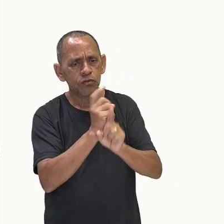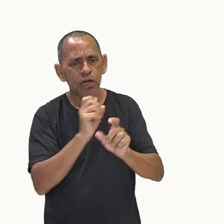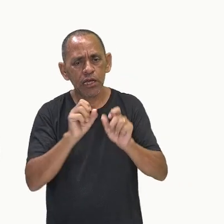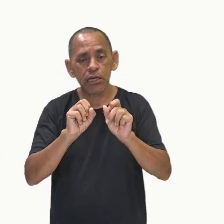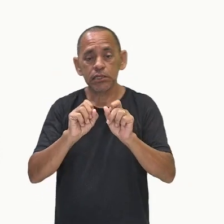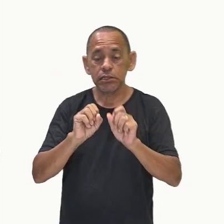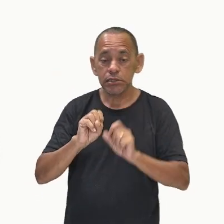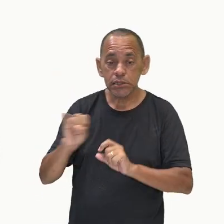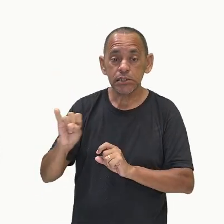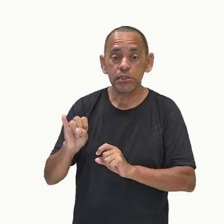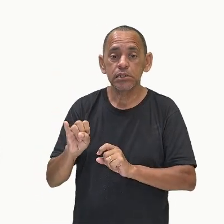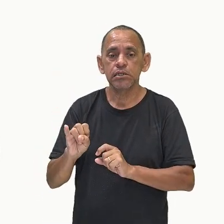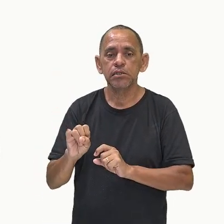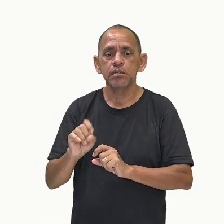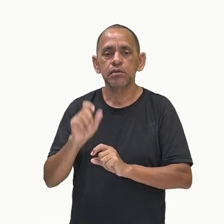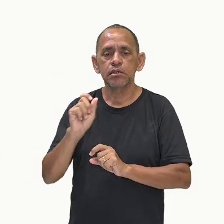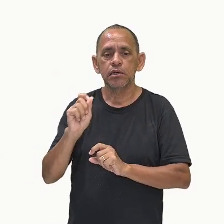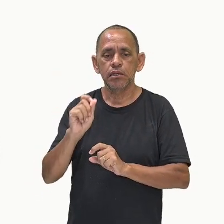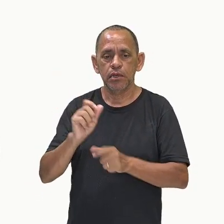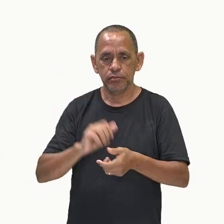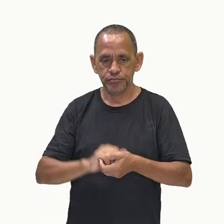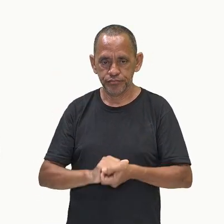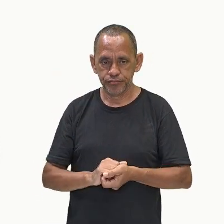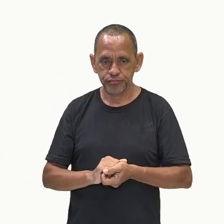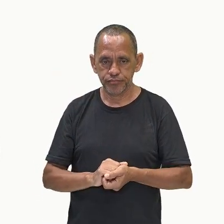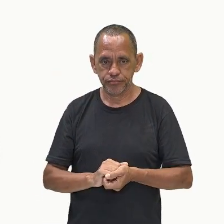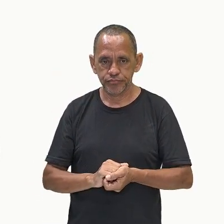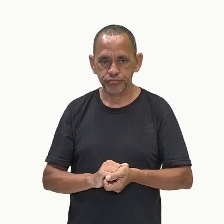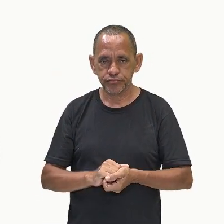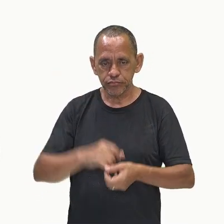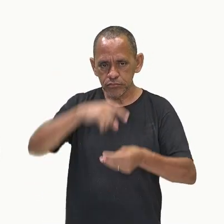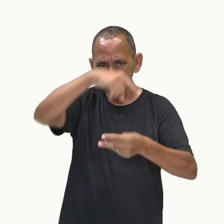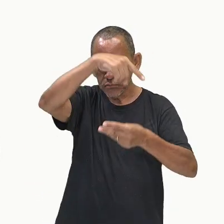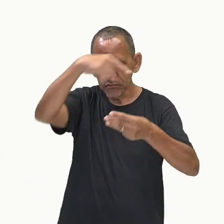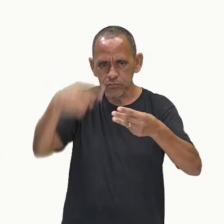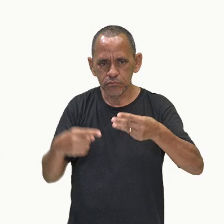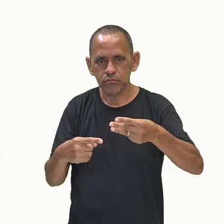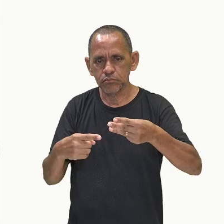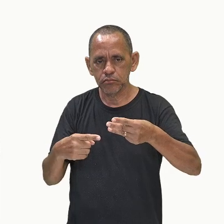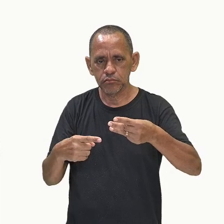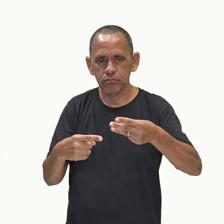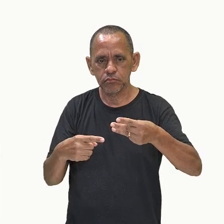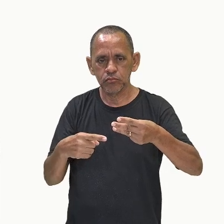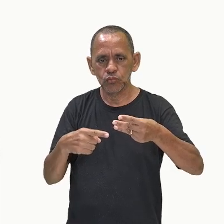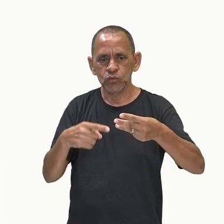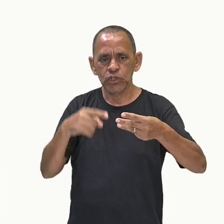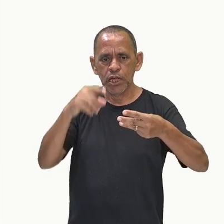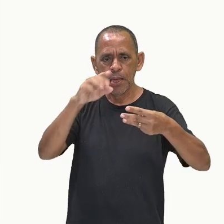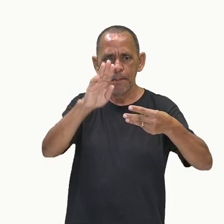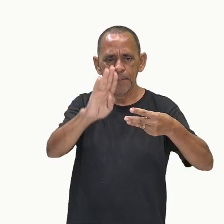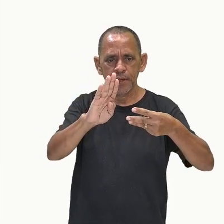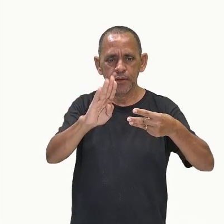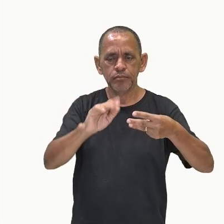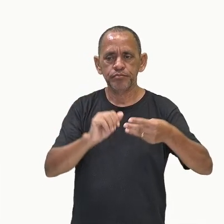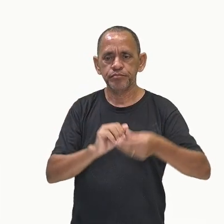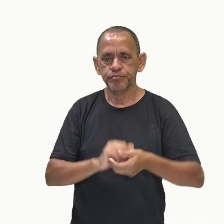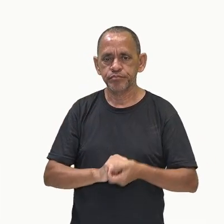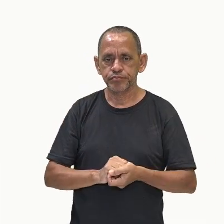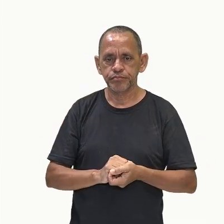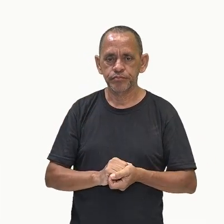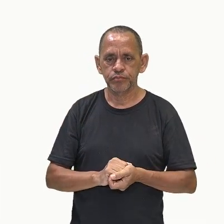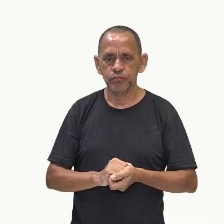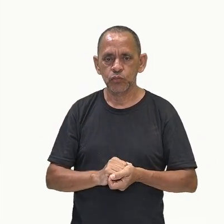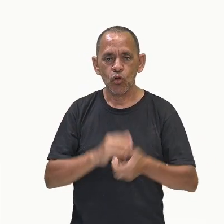ele é acutângulo ou se ele é retângulo. Então, como é que nós podemos fazer isso? A gente vai fazer a